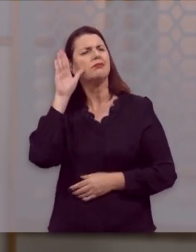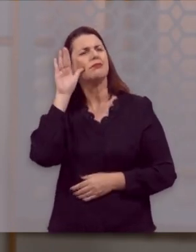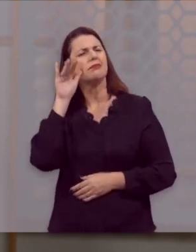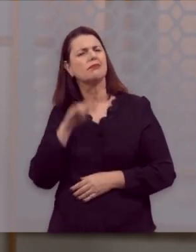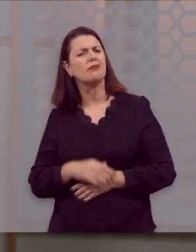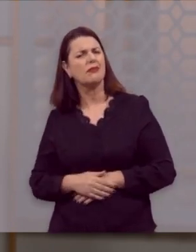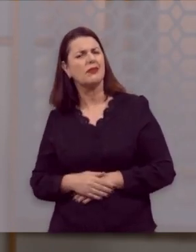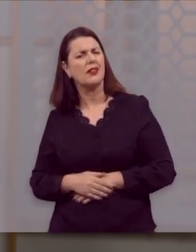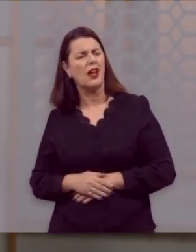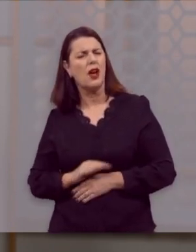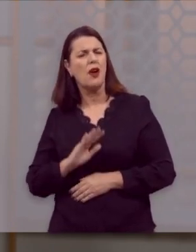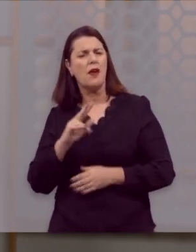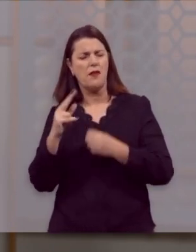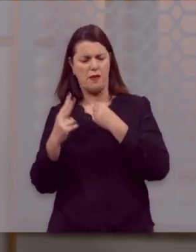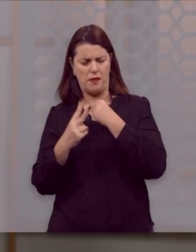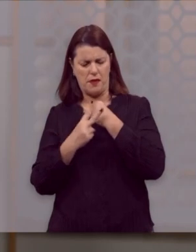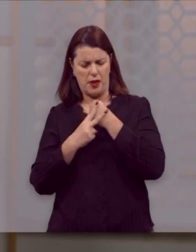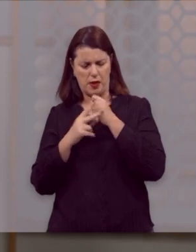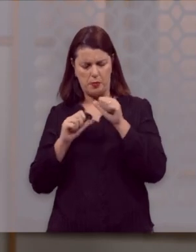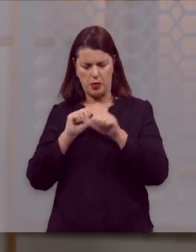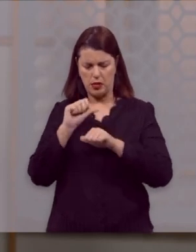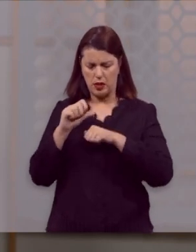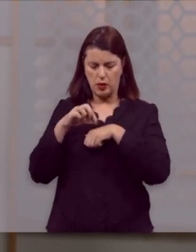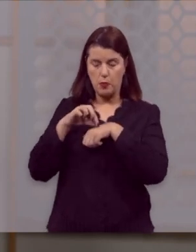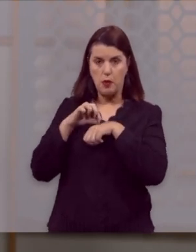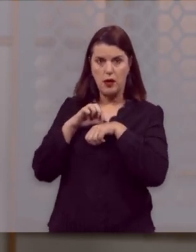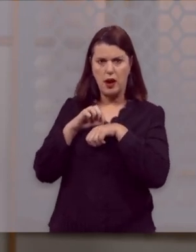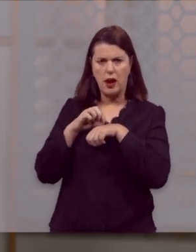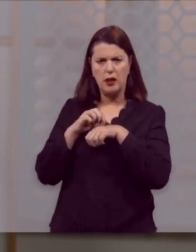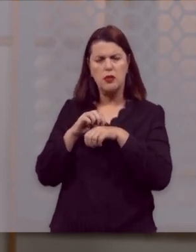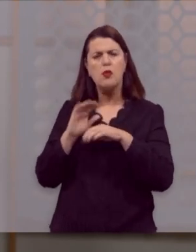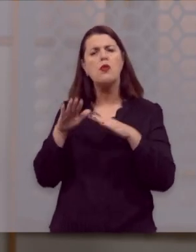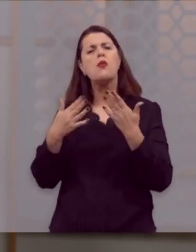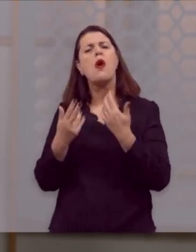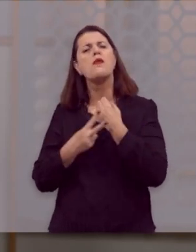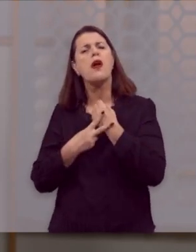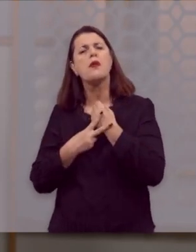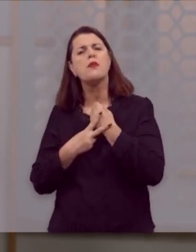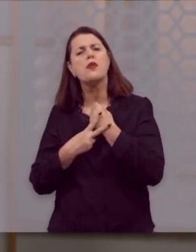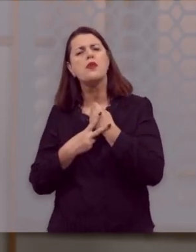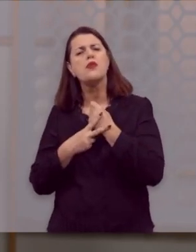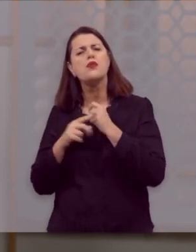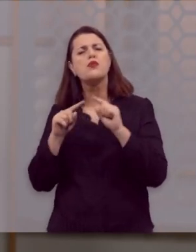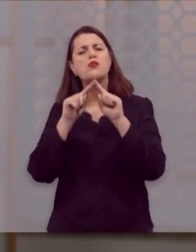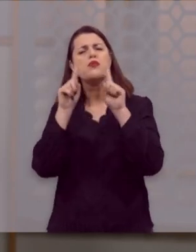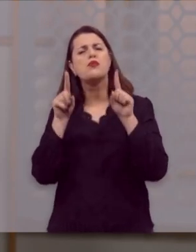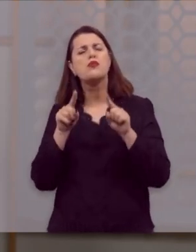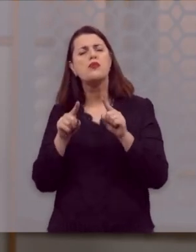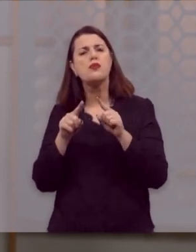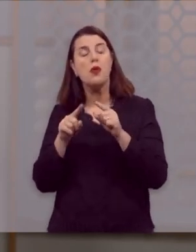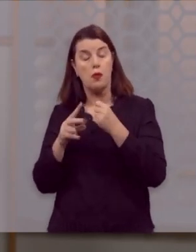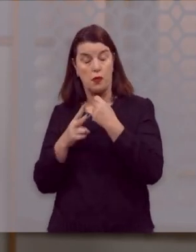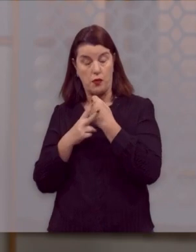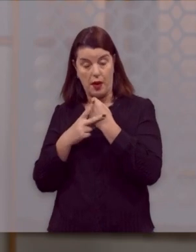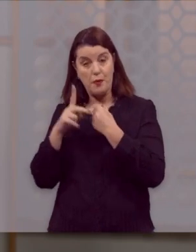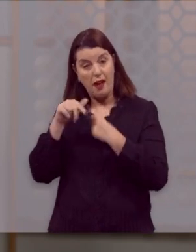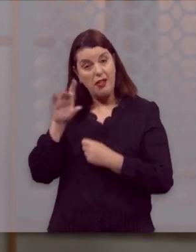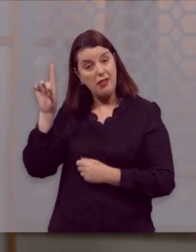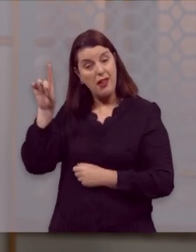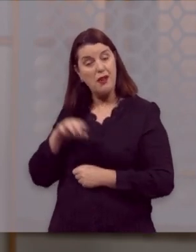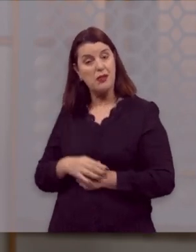isso, porque quando diz o Verbo se fez carne, a pergunta é: que verbo? É o Verbo que é Deus,